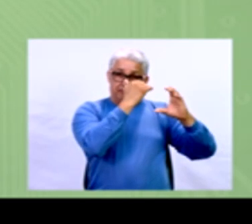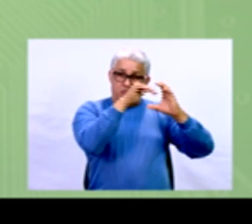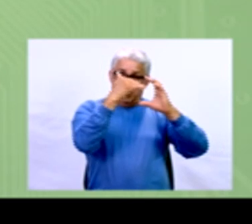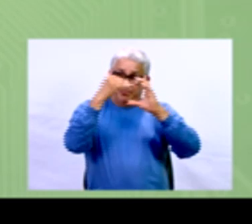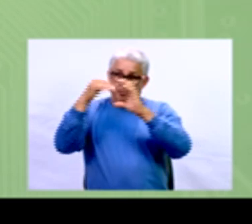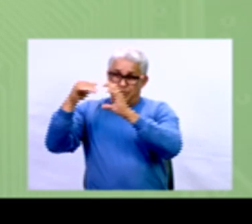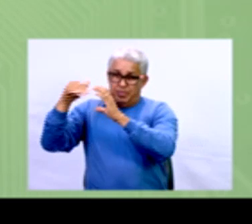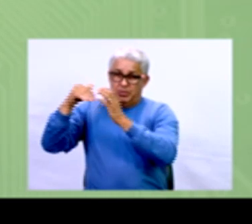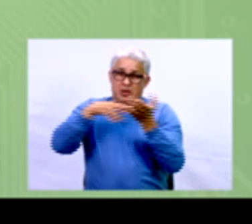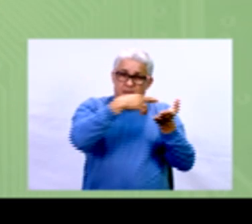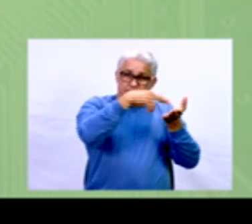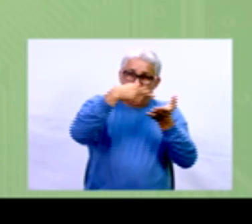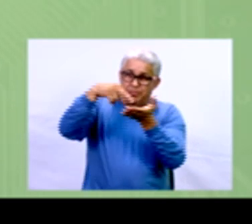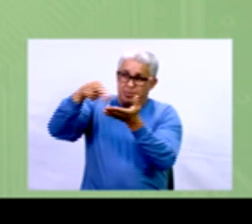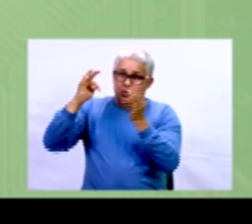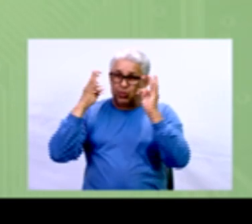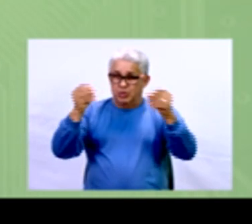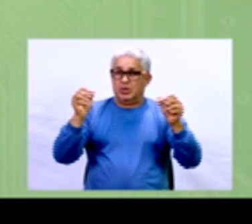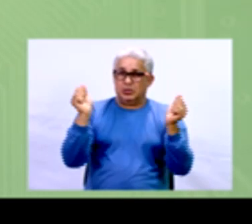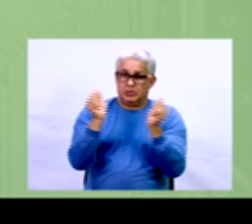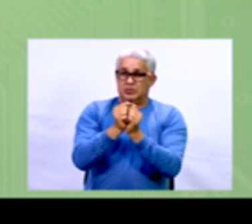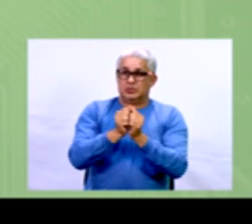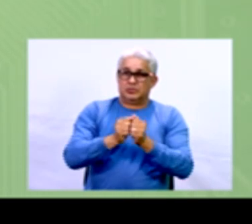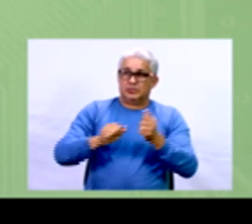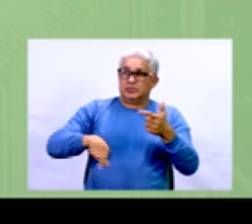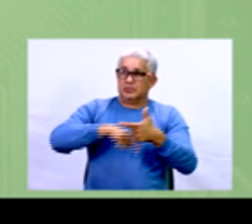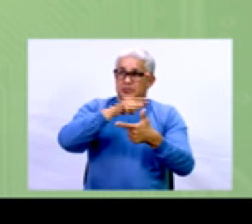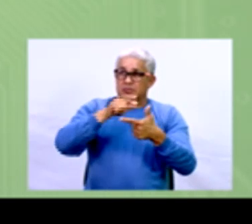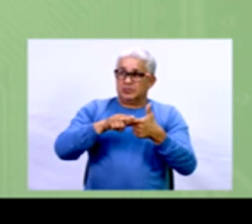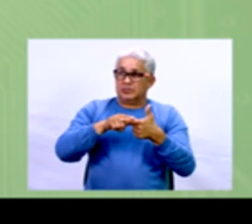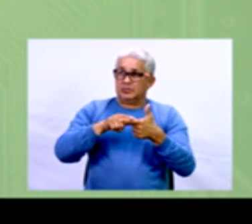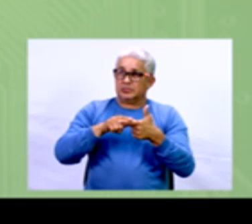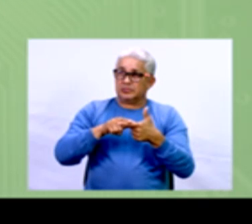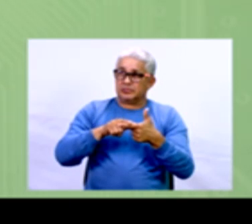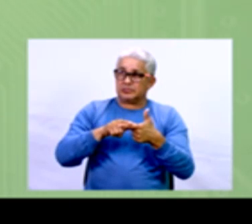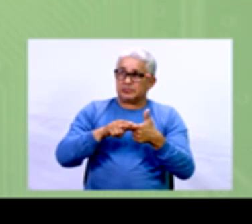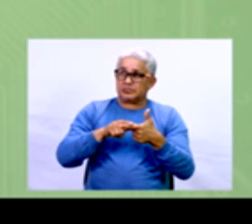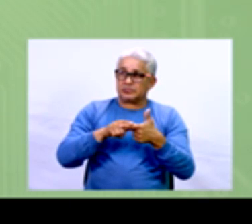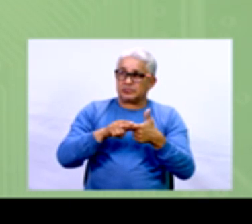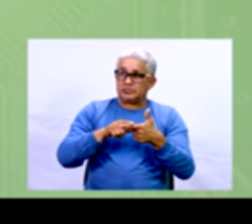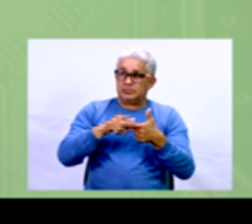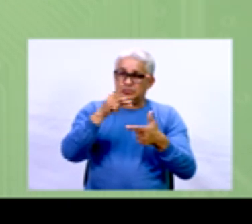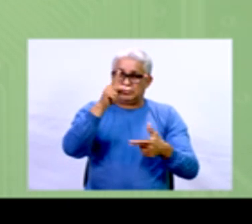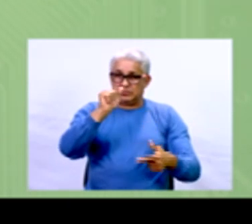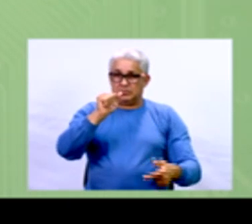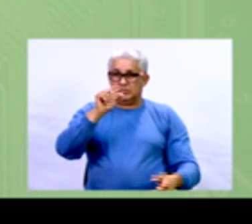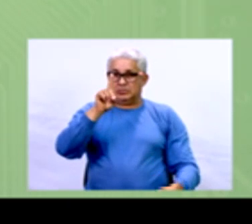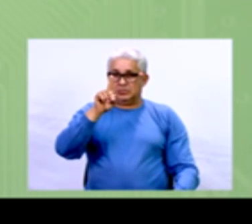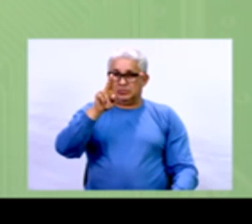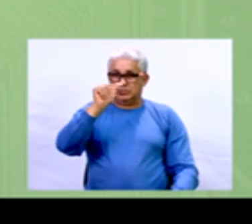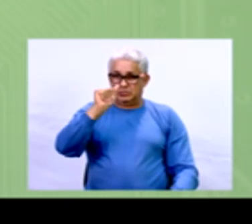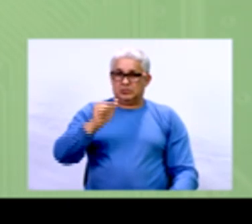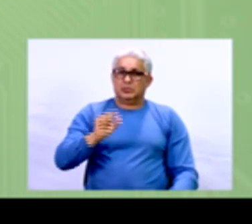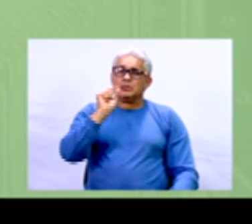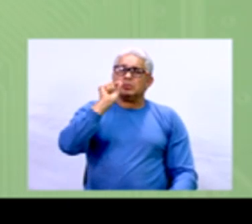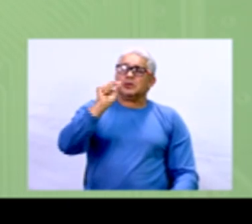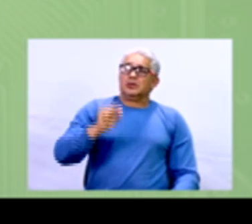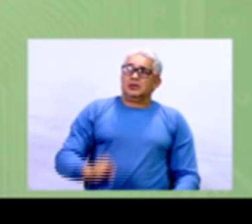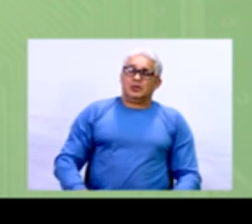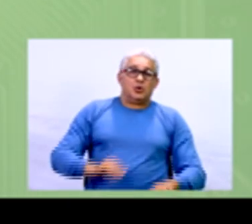vez só. Já segundo esse autor aqui, o Pádua, o que é multimídia? São todos